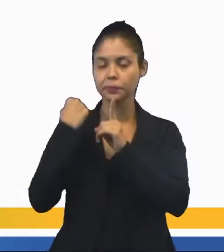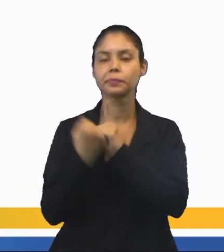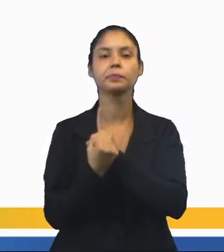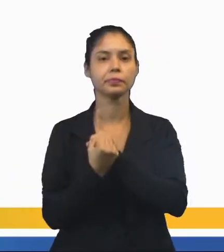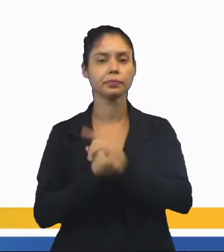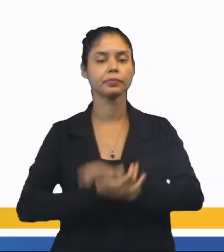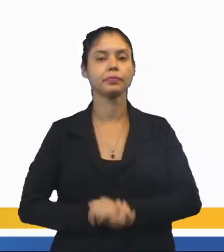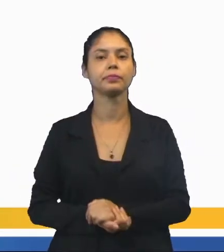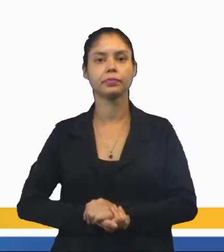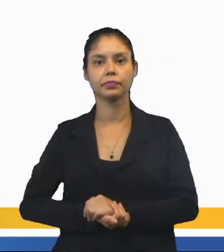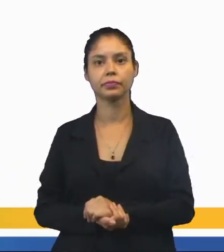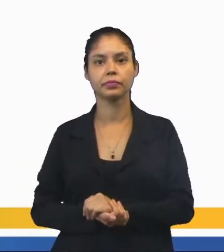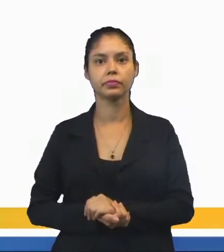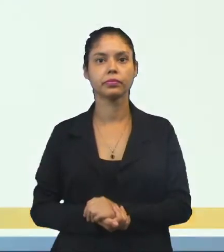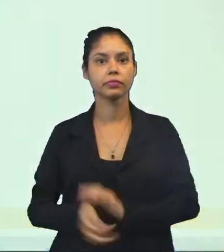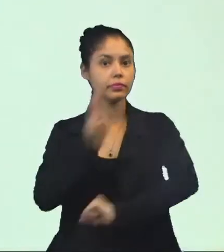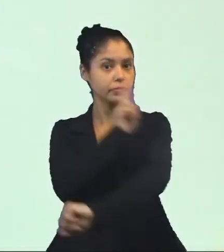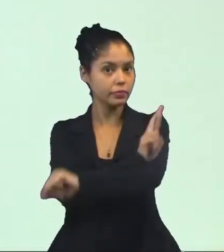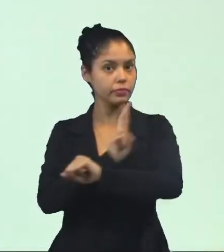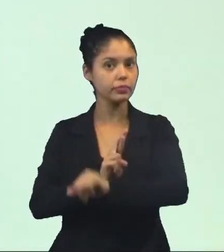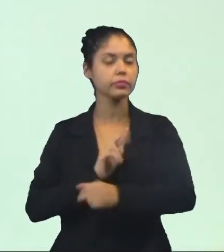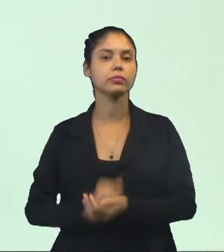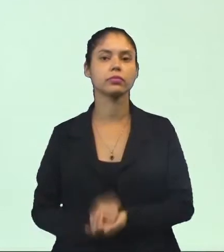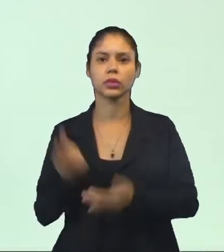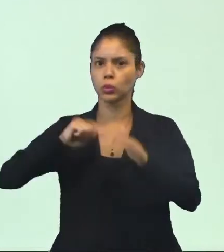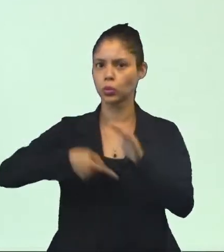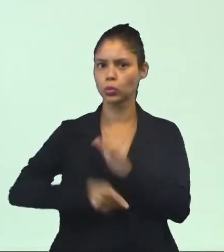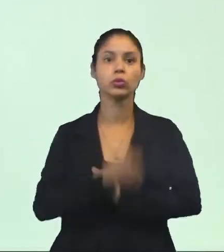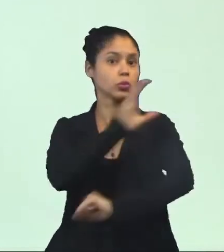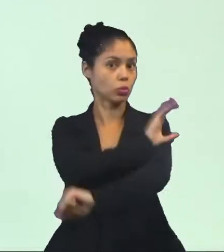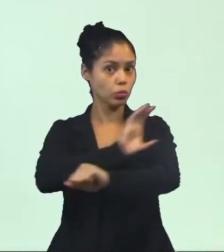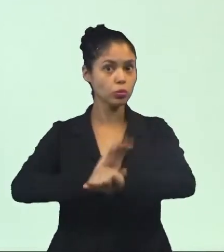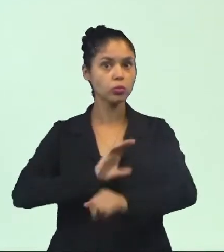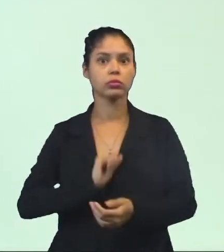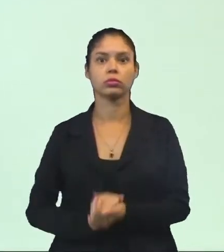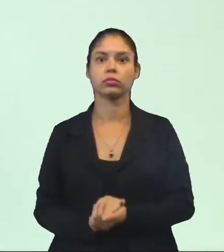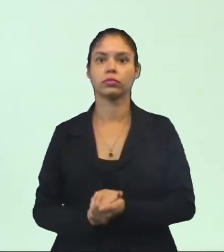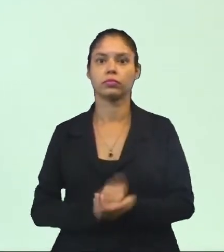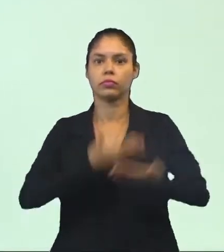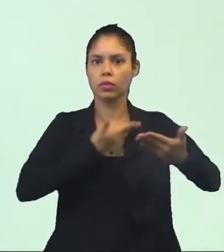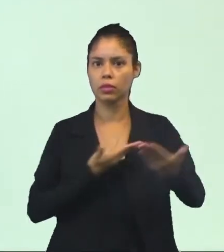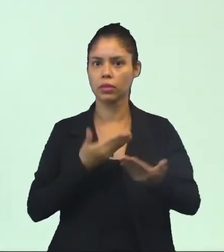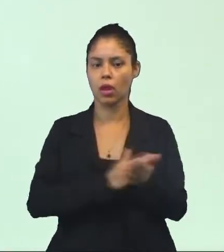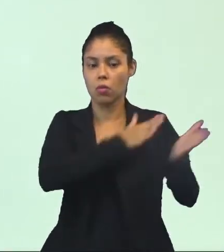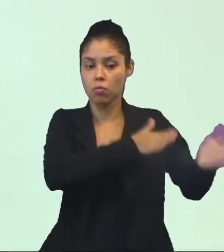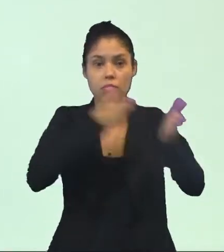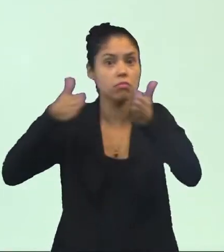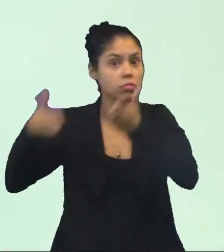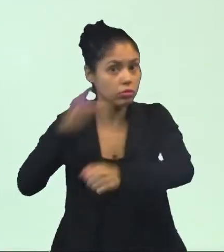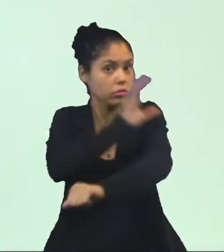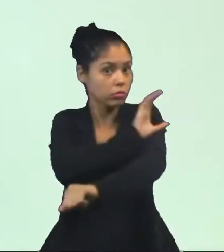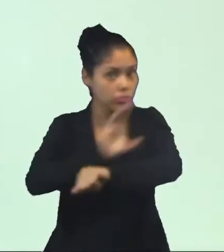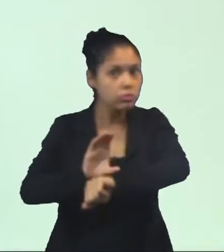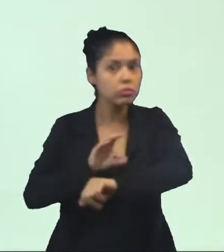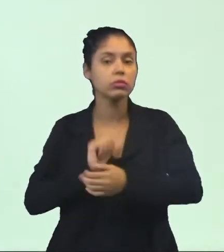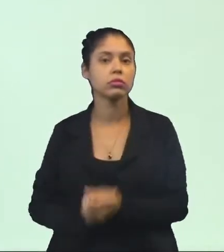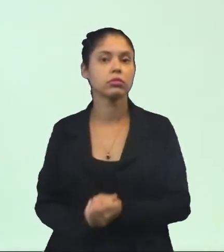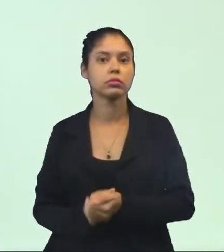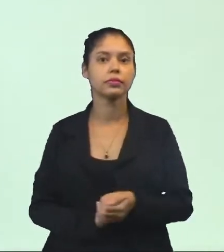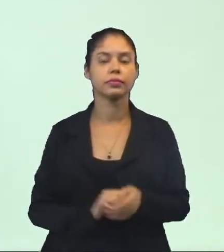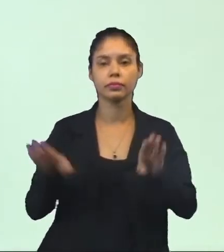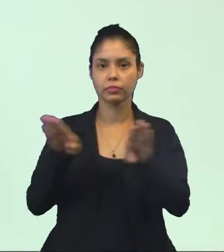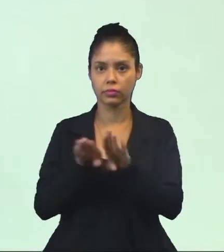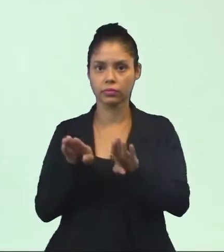social. Religião, ela está dentro da cultura, religião é uma parcela, é uma parte da cultura, e